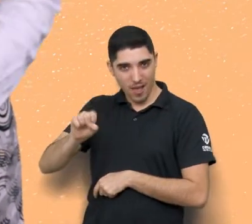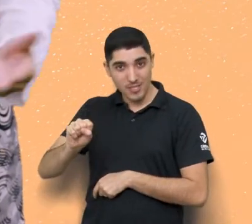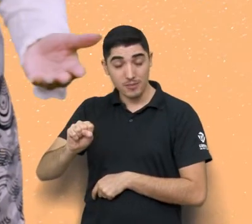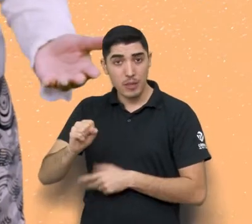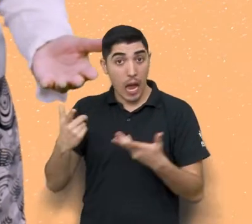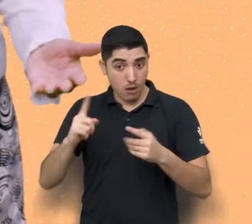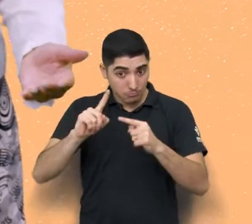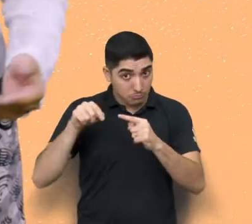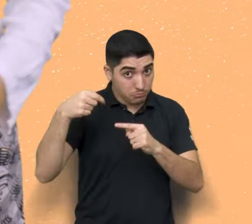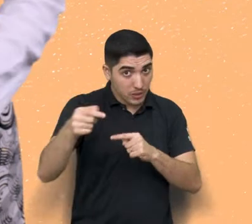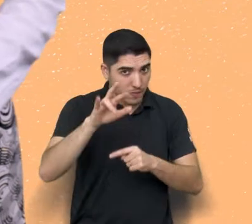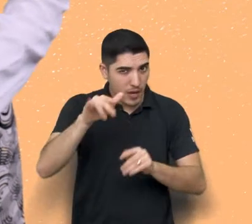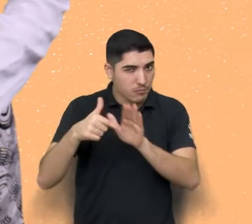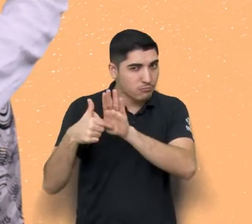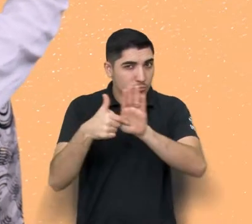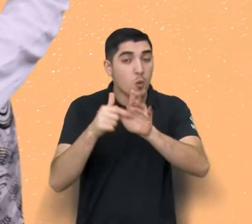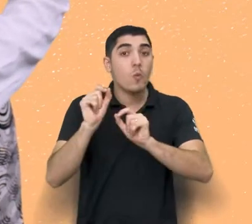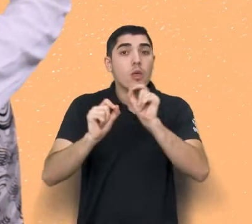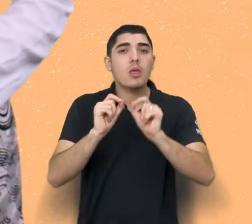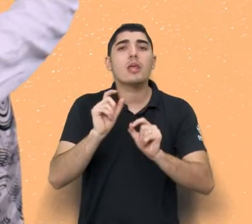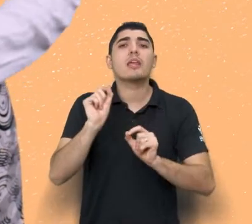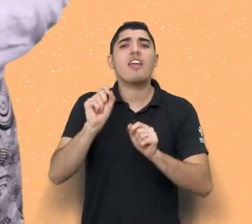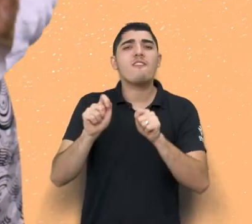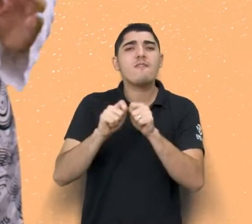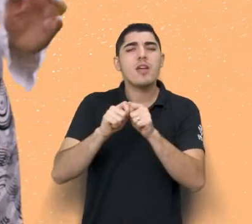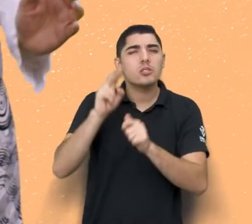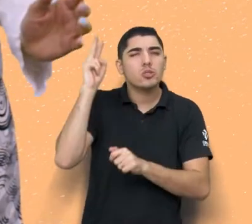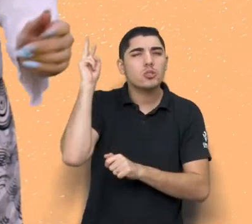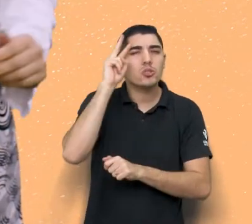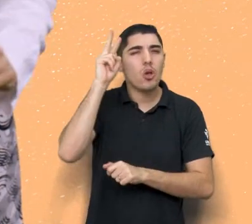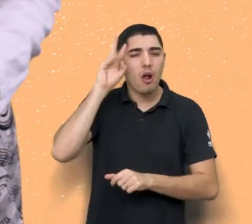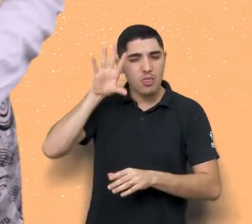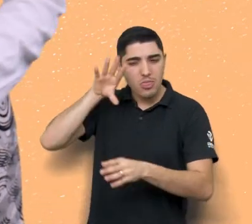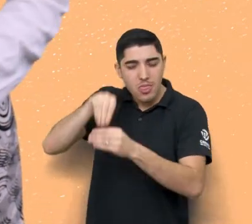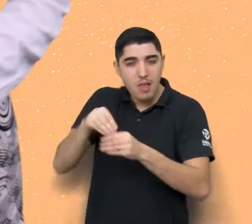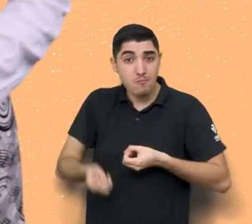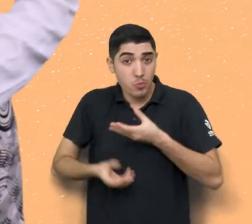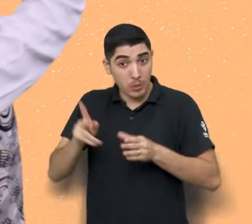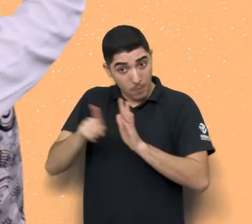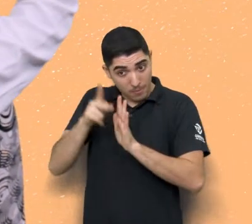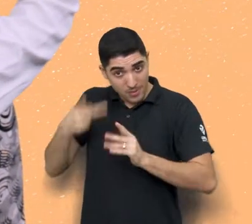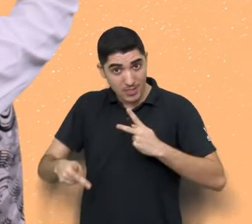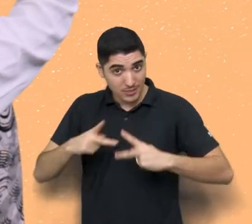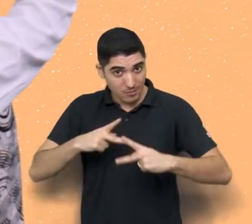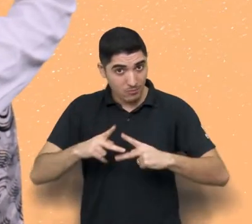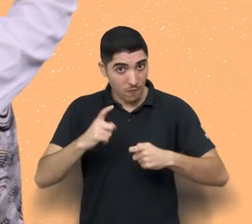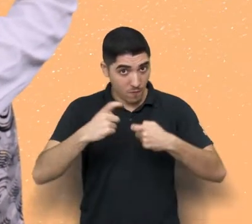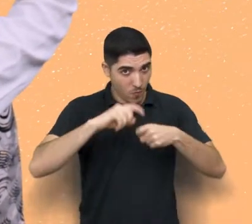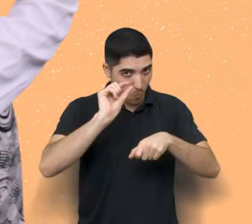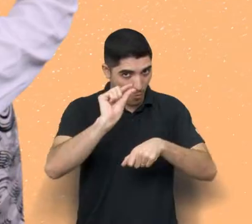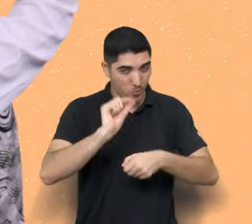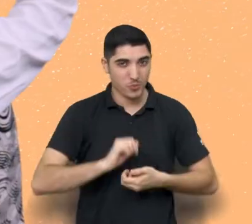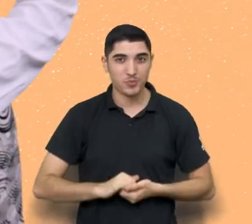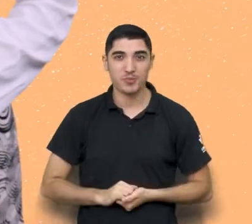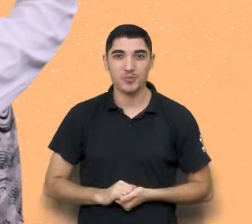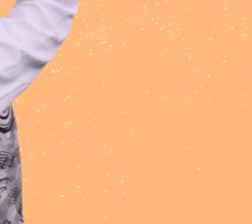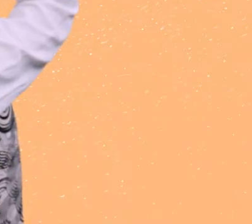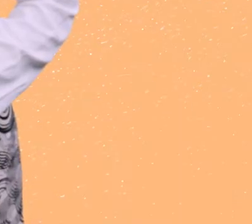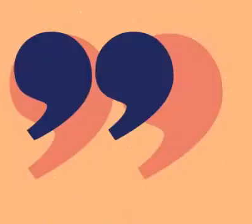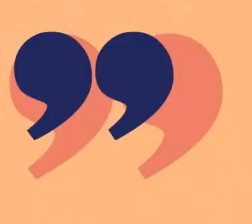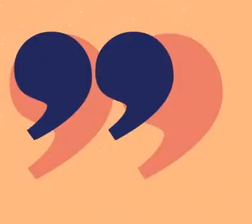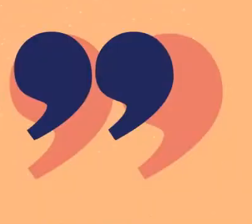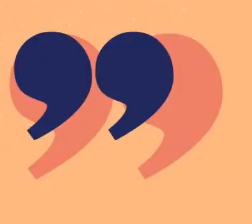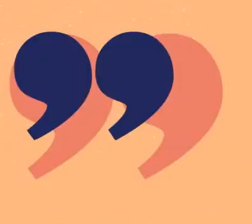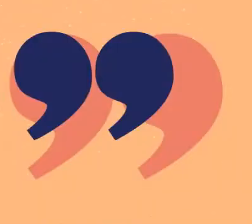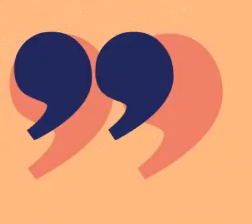E no próximo bloco, você vai conhecer mais sobre quem fez história na poesia em São José dos Campos. Voltamos já!